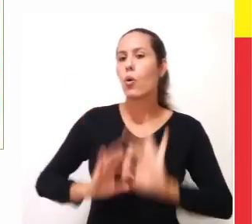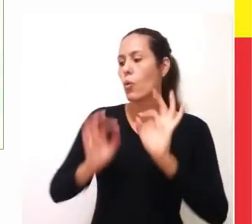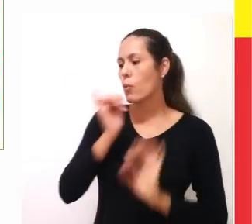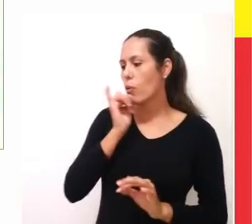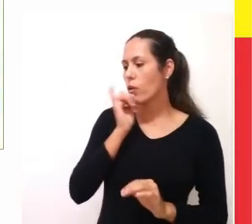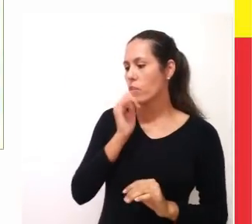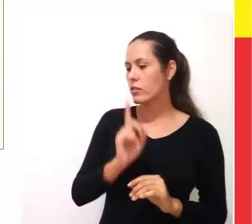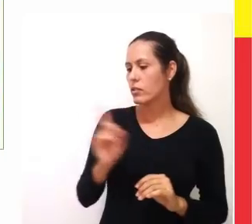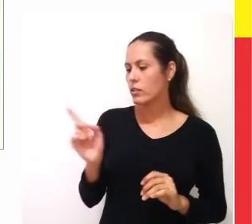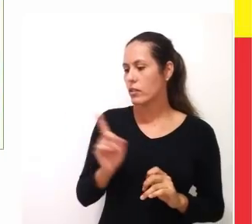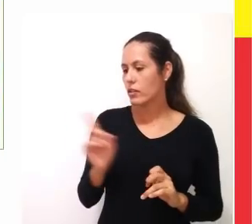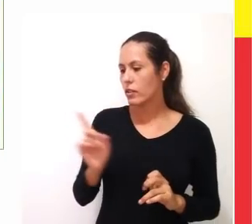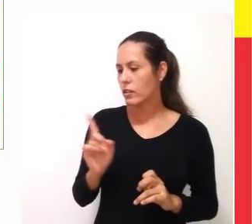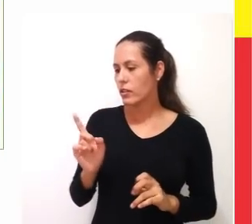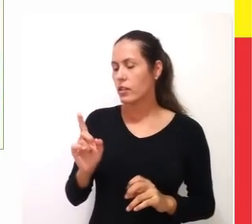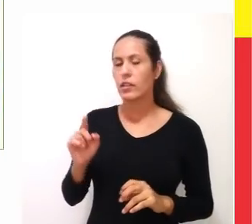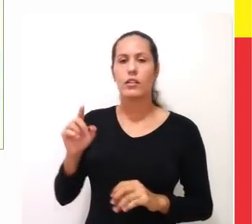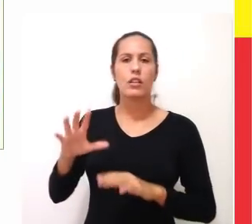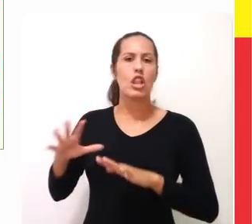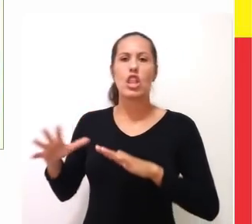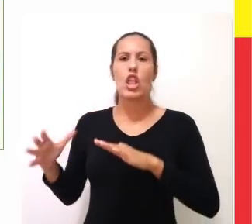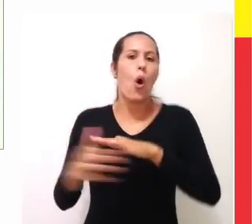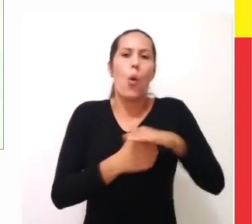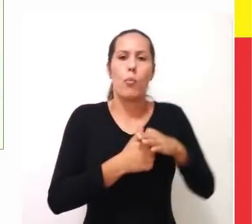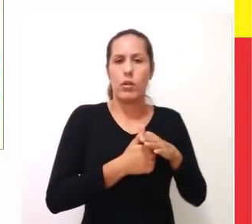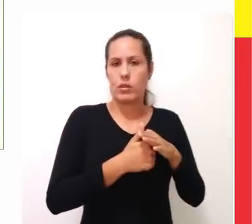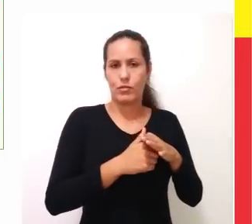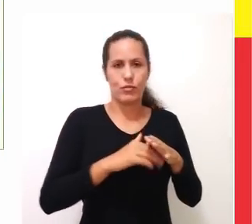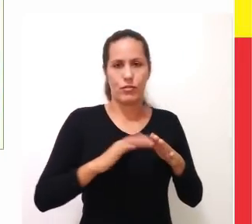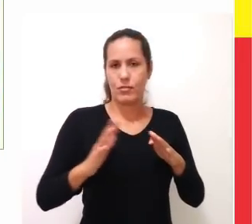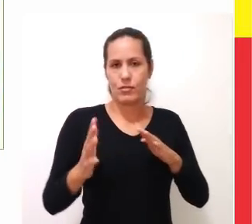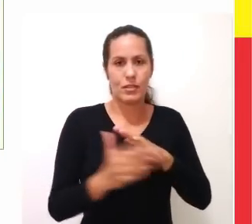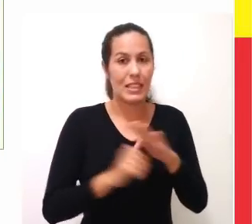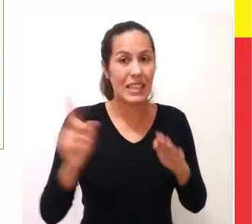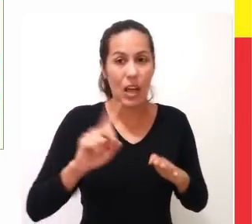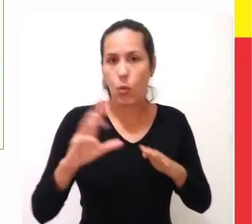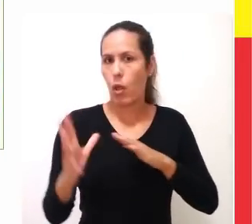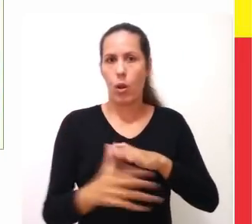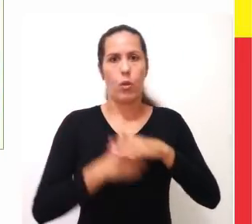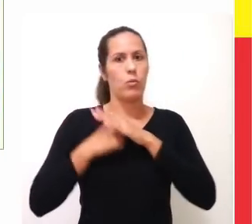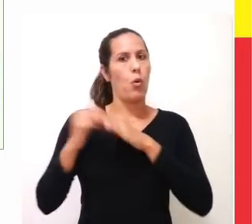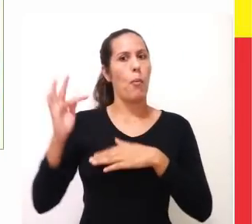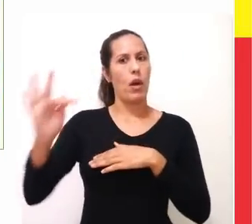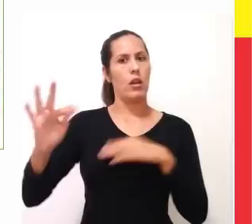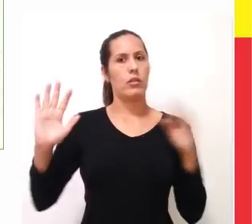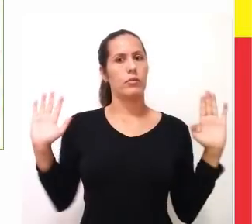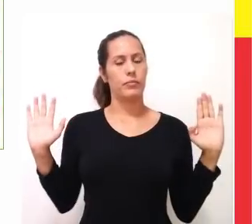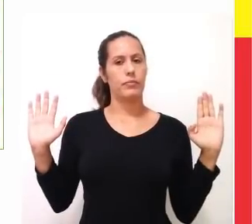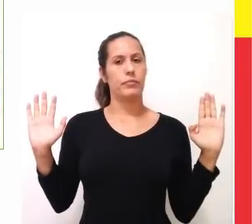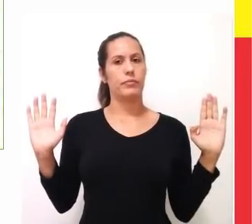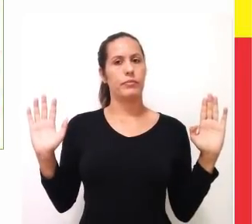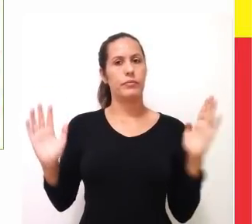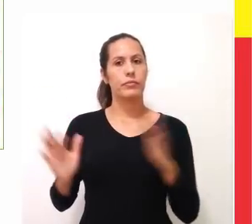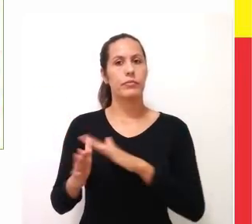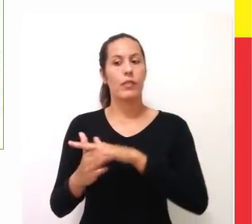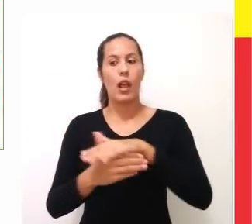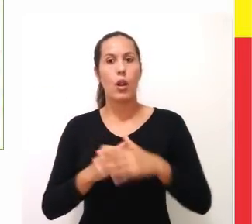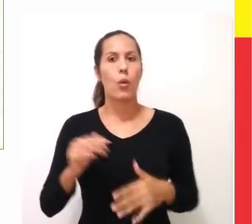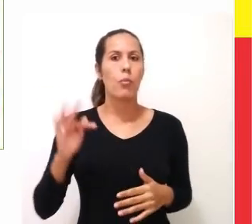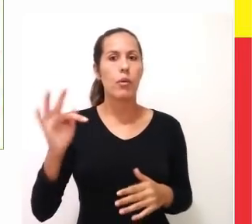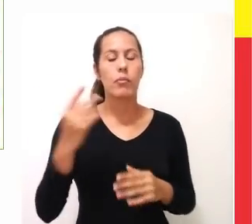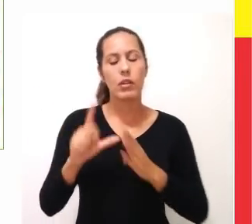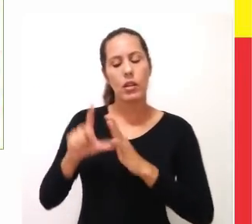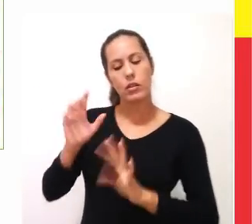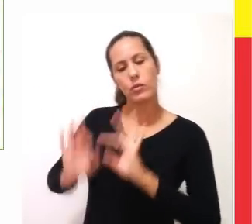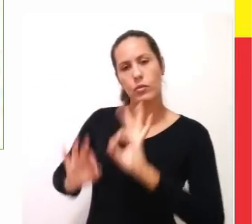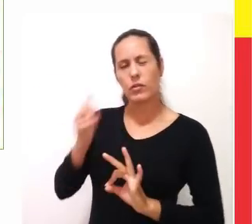como aqui, veja só, não roubarás. Quando eu digo não roubarás, nós temos a questão de um tempo no futuro, mas está dando uma